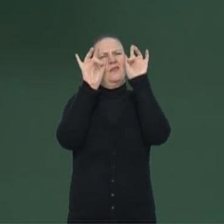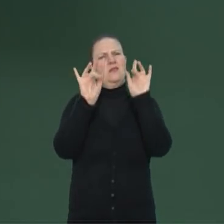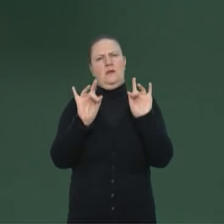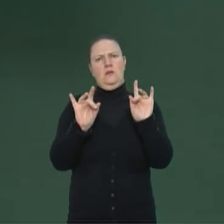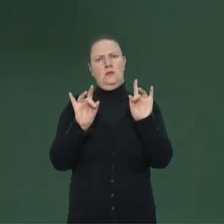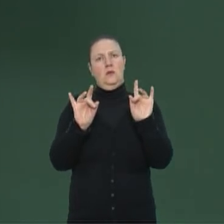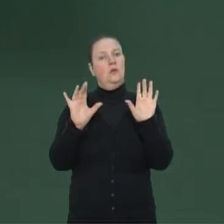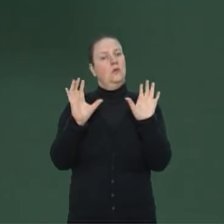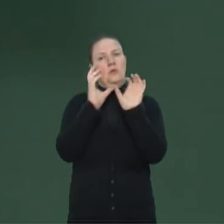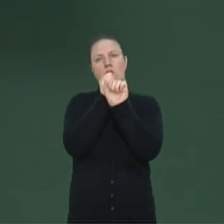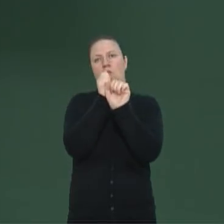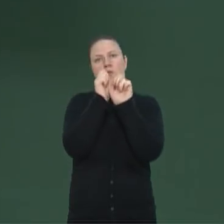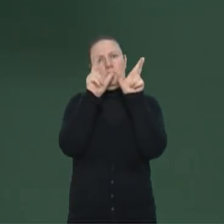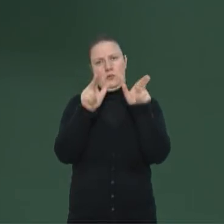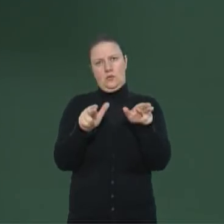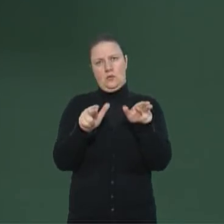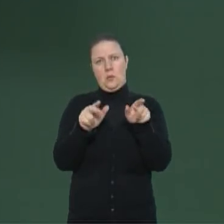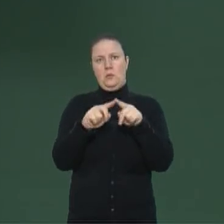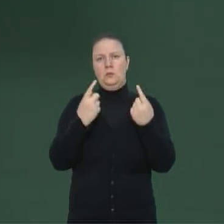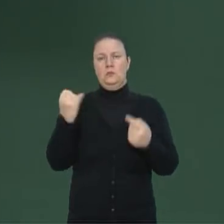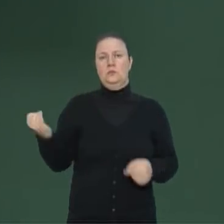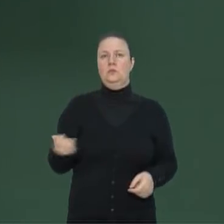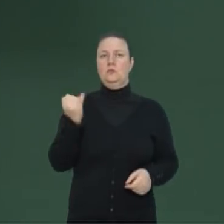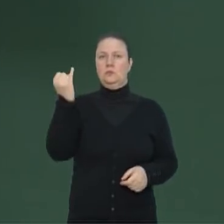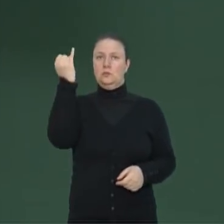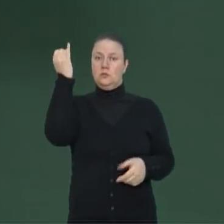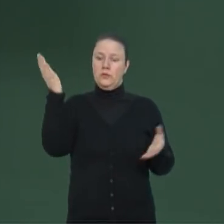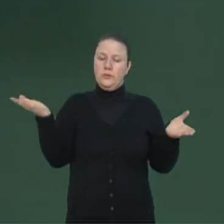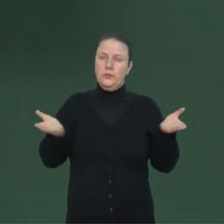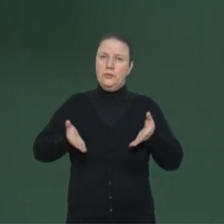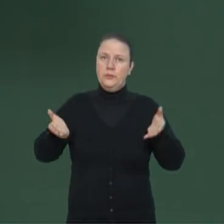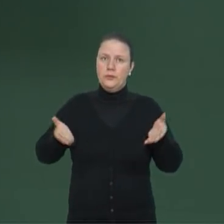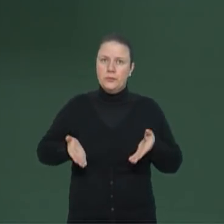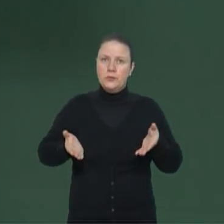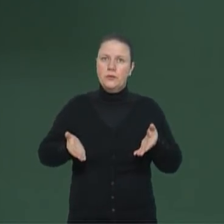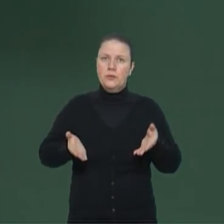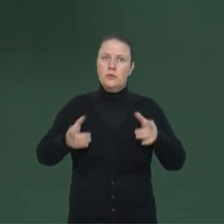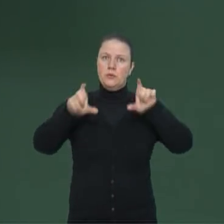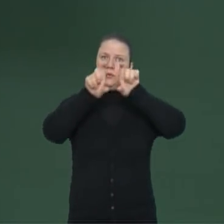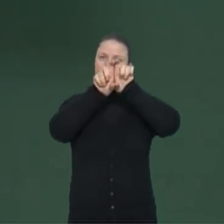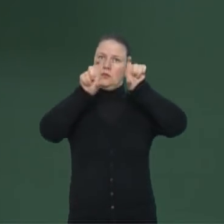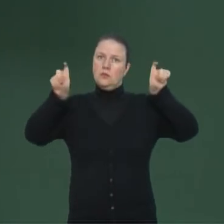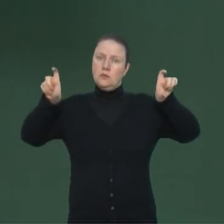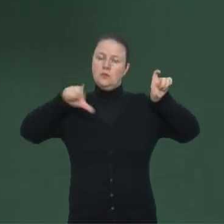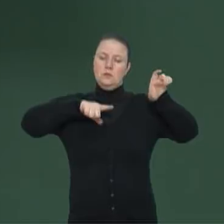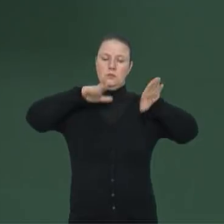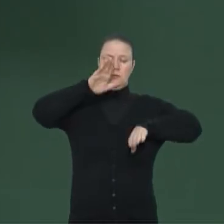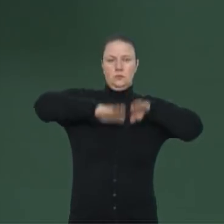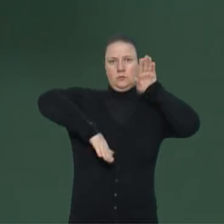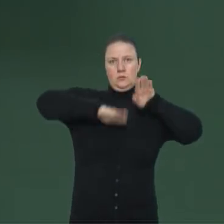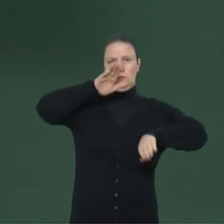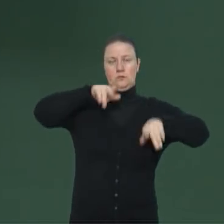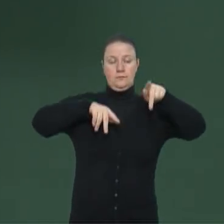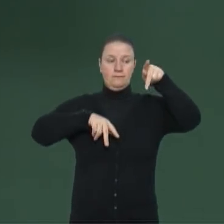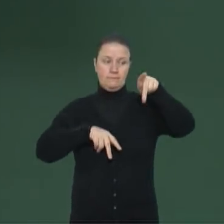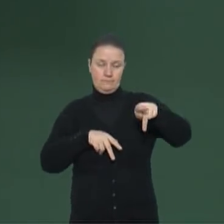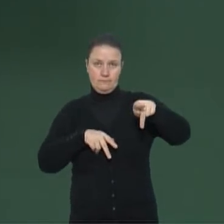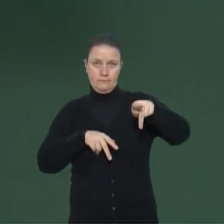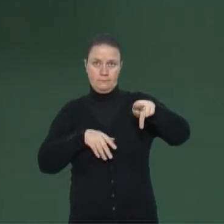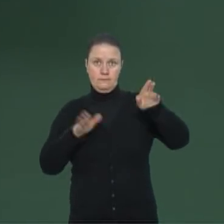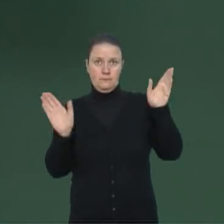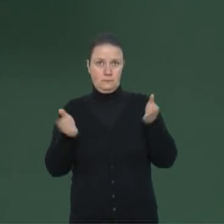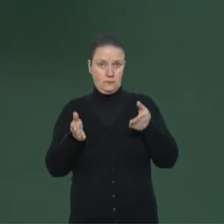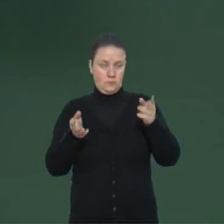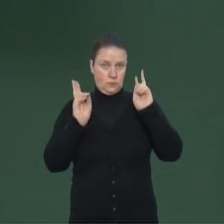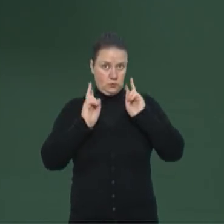cálculo é o mesmo. Mas é importante você saber que agora que a minha equação tem variável p, então aqui vai ter